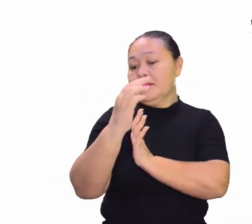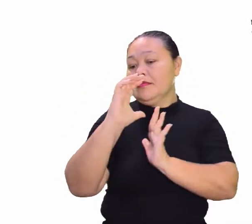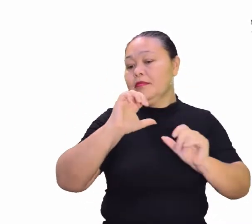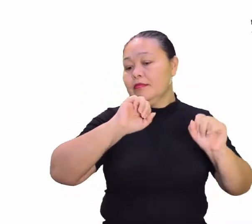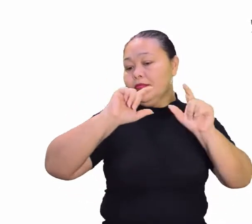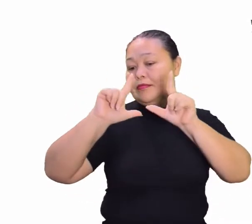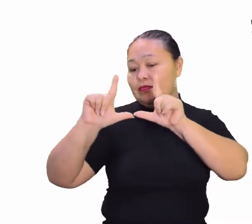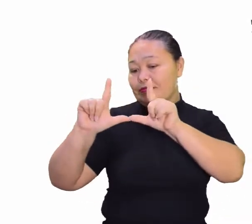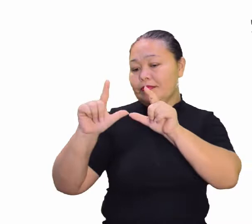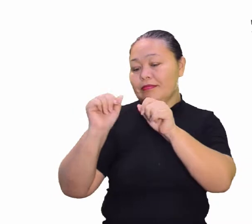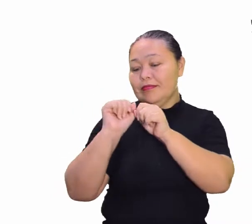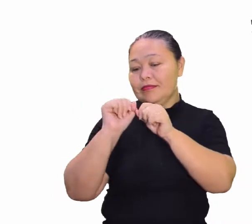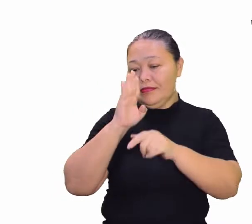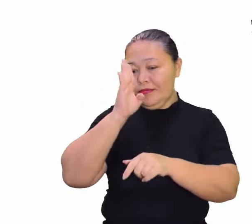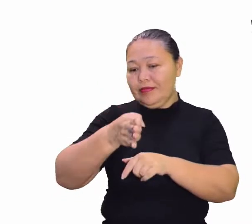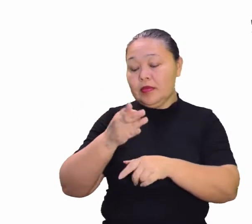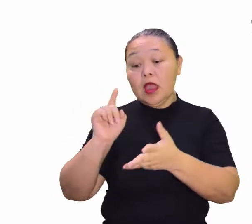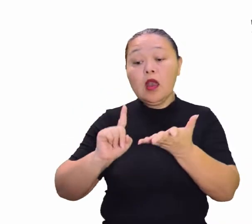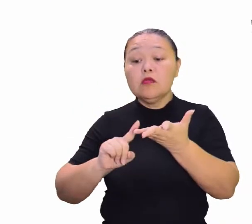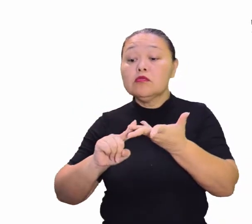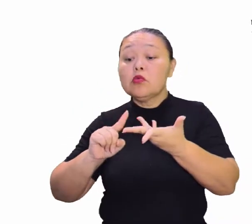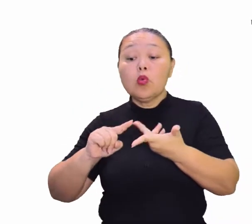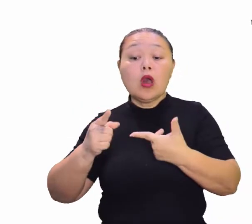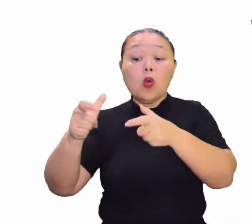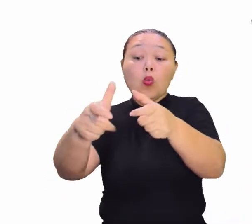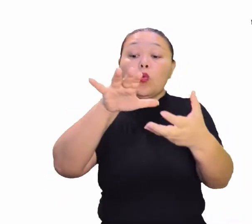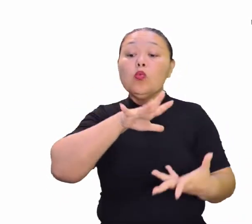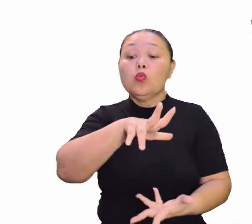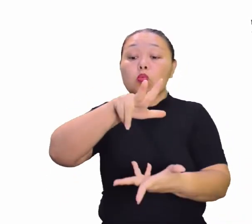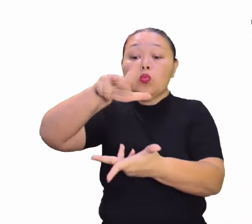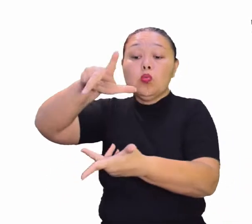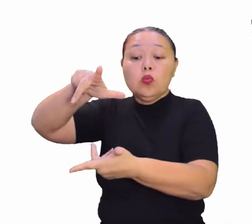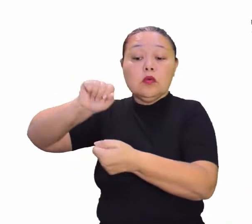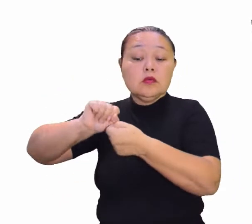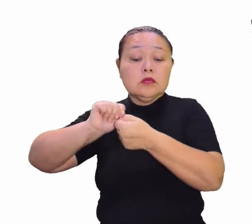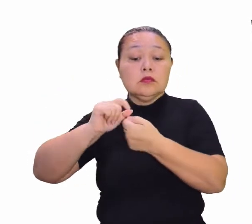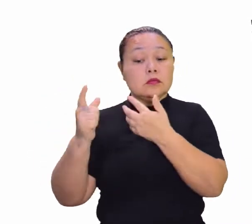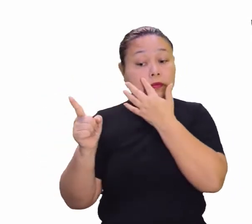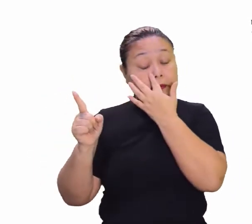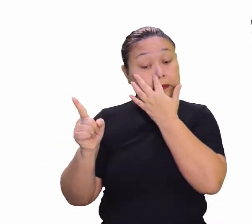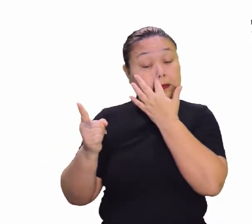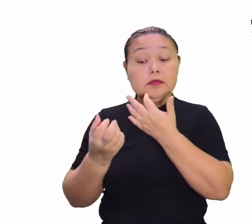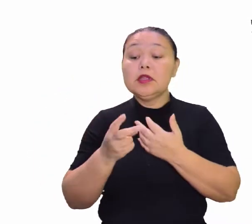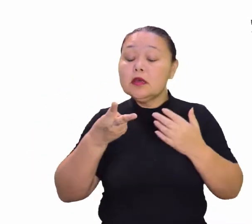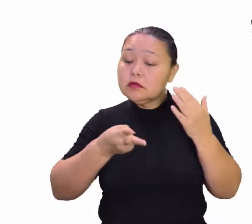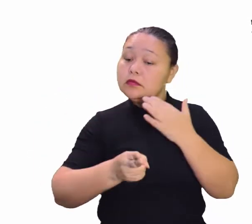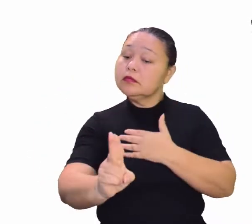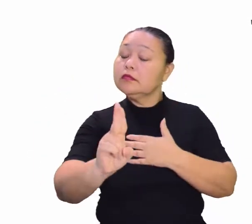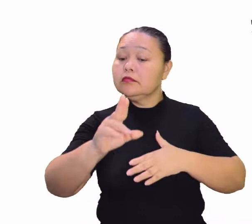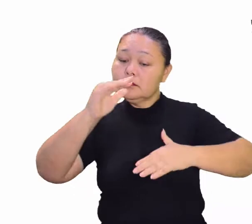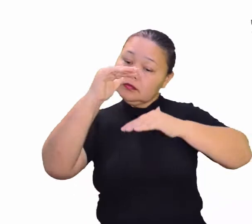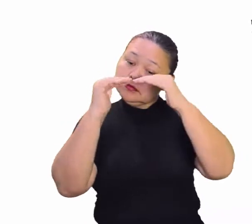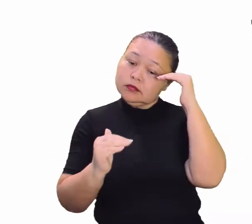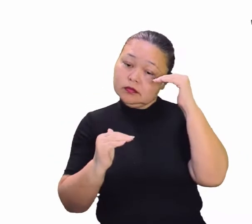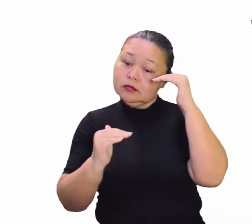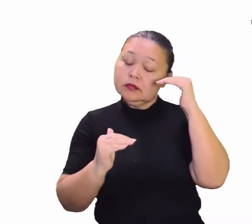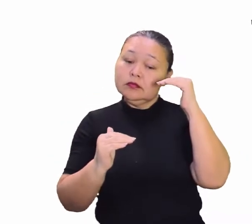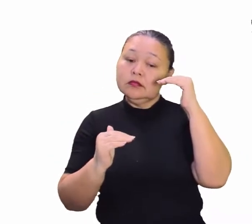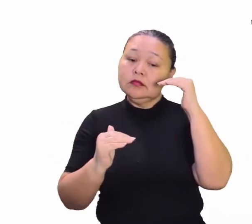muito bem isso. Isso pode ser em vários lugares do mundo. Isso mesmo. Essa continuidade dessa